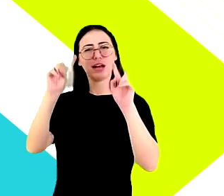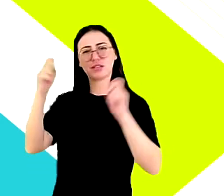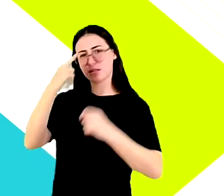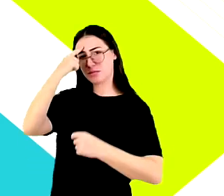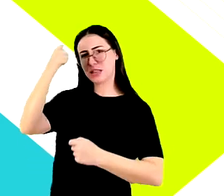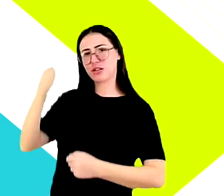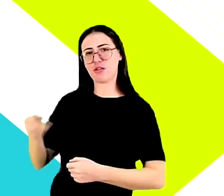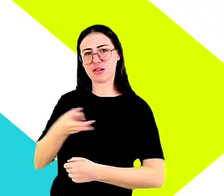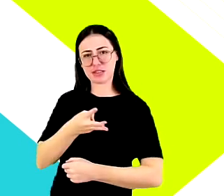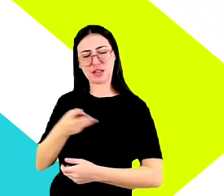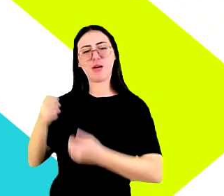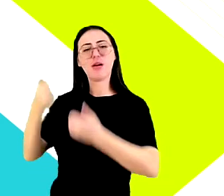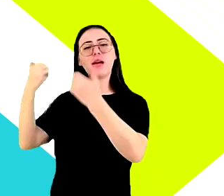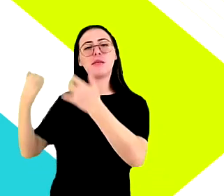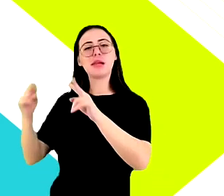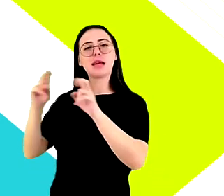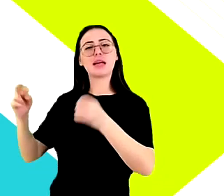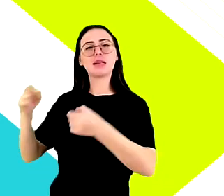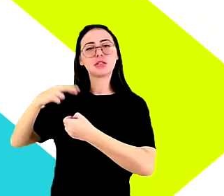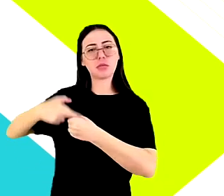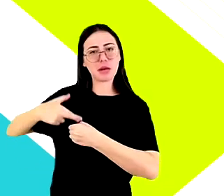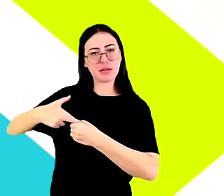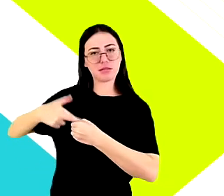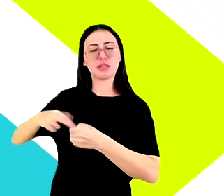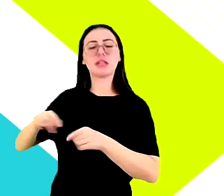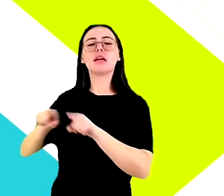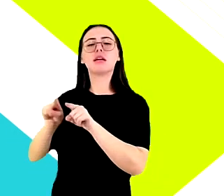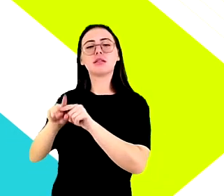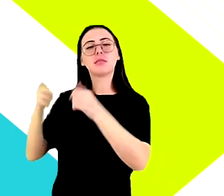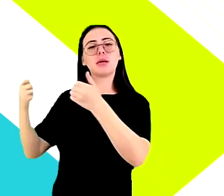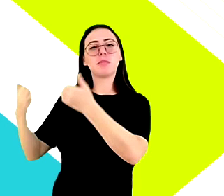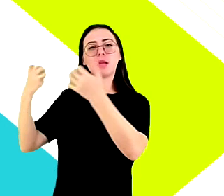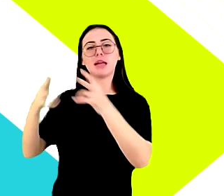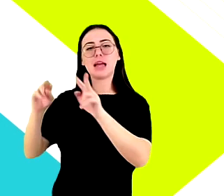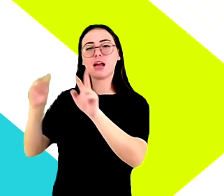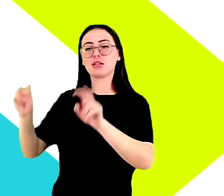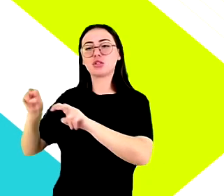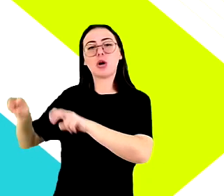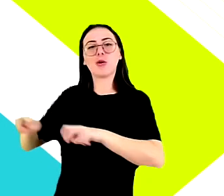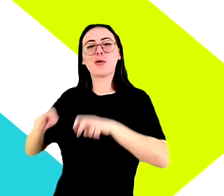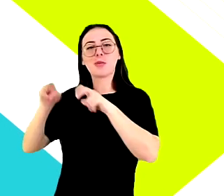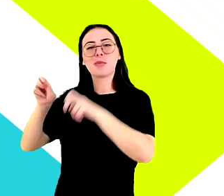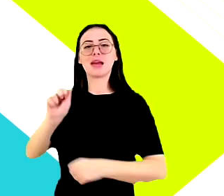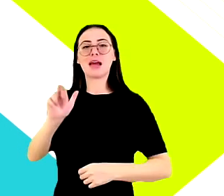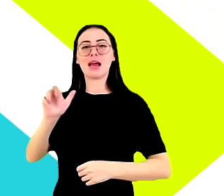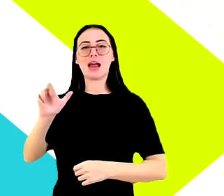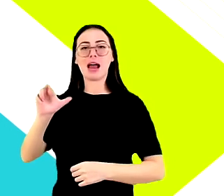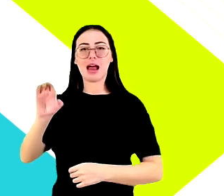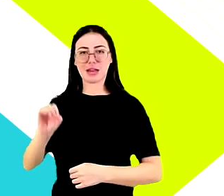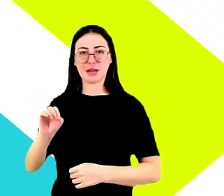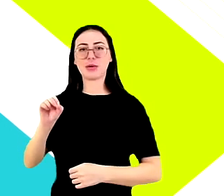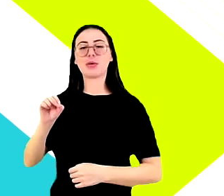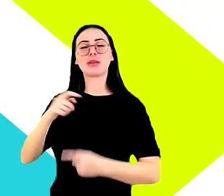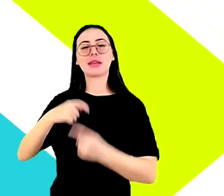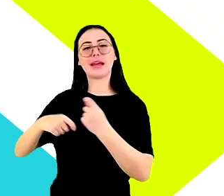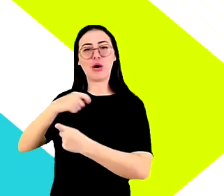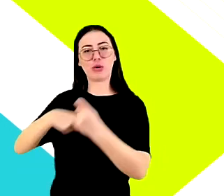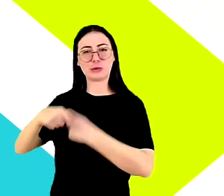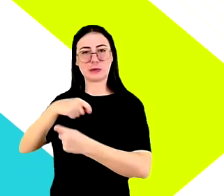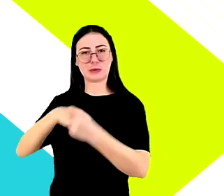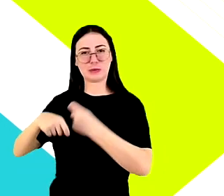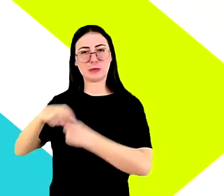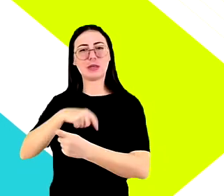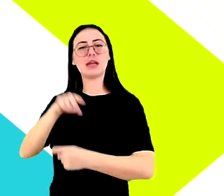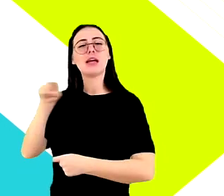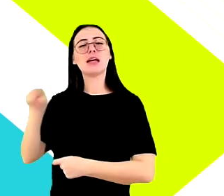dicotomia que a gente vive, que não é o agronegócio, é do tamanho do que é do Brasil, mas significa um número enorme. São mais de 9 milhões